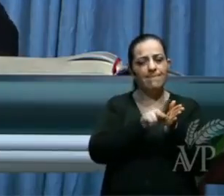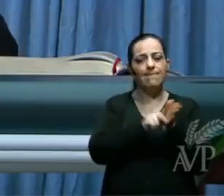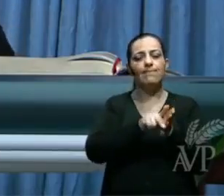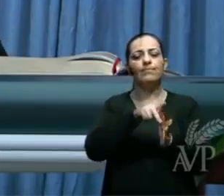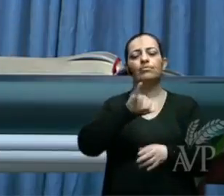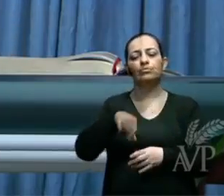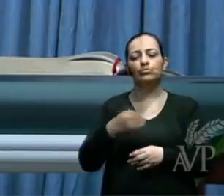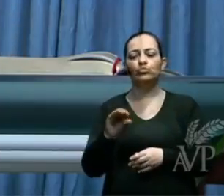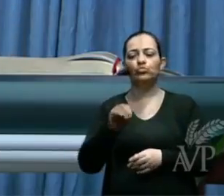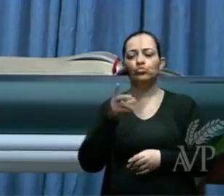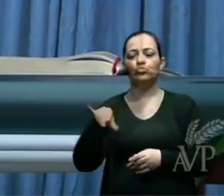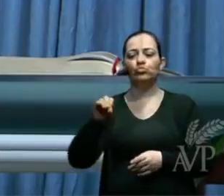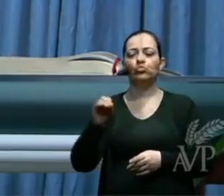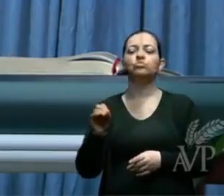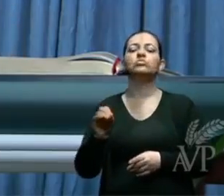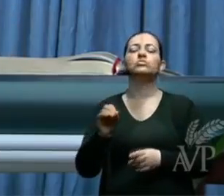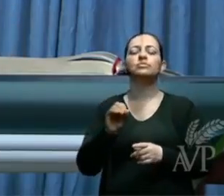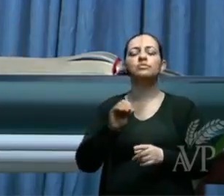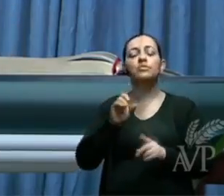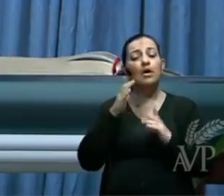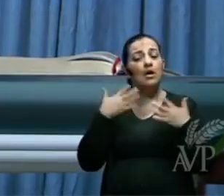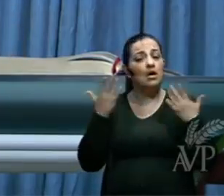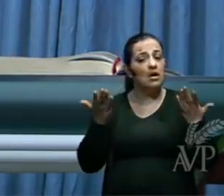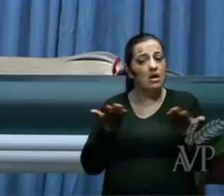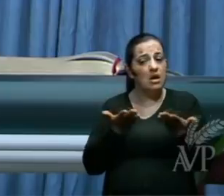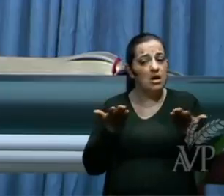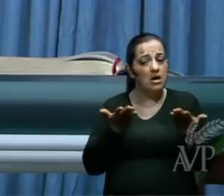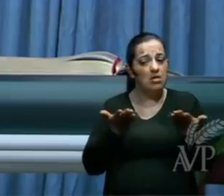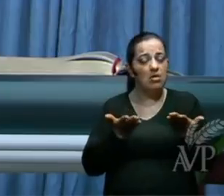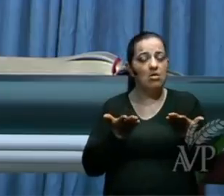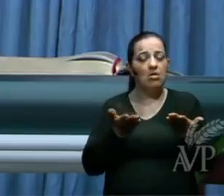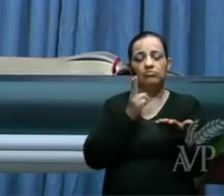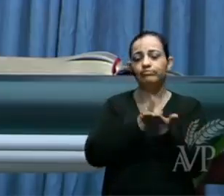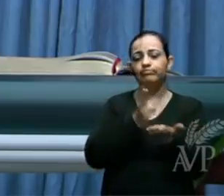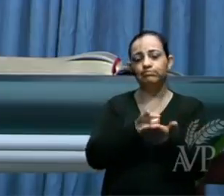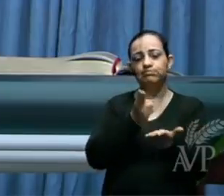mesmo agora geralmente